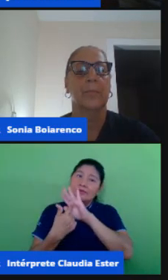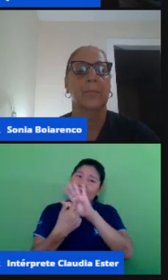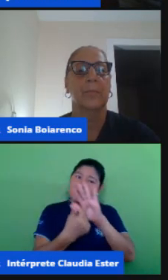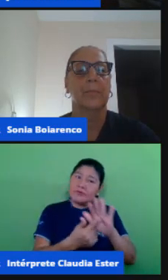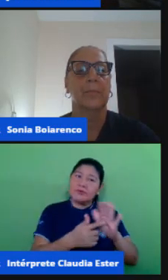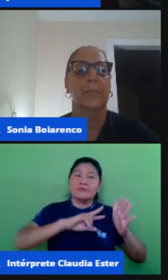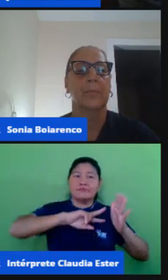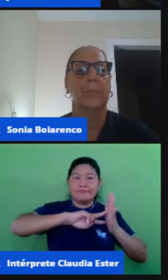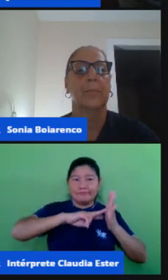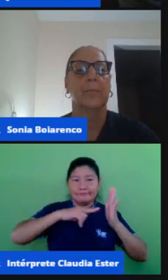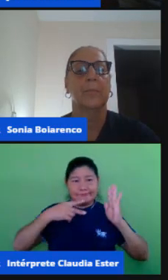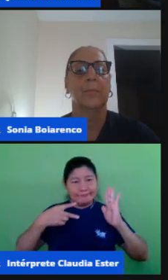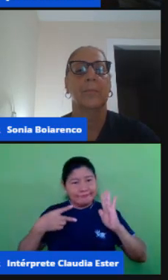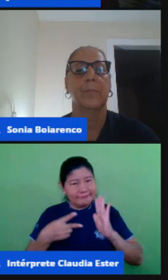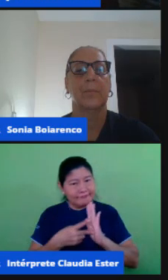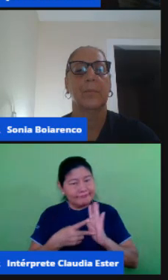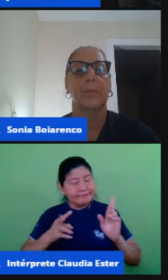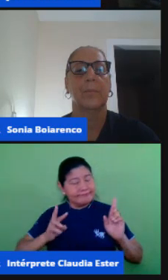né